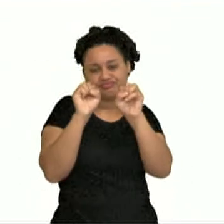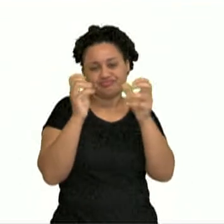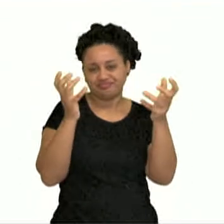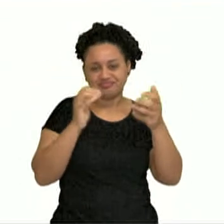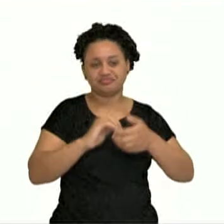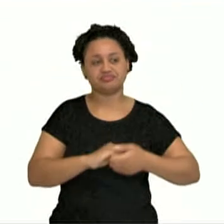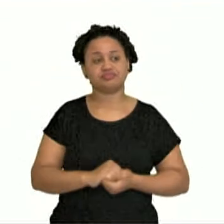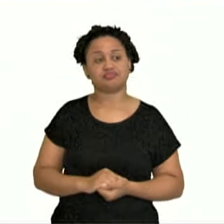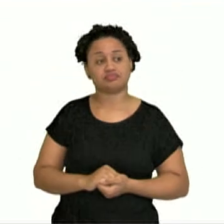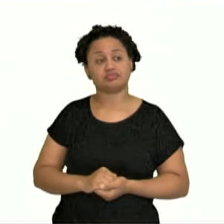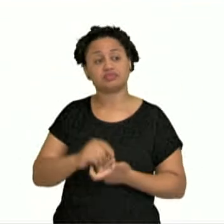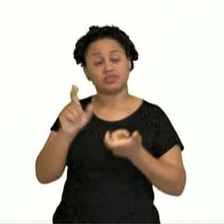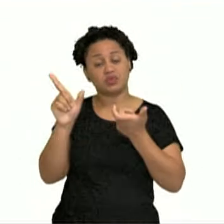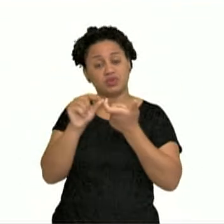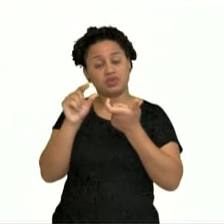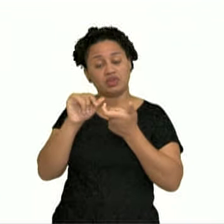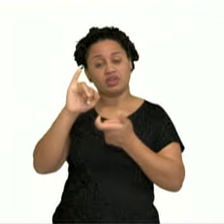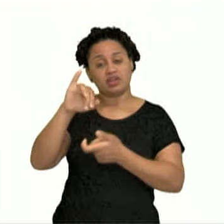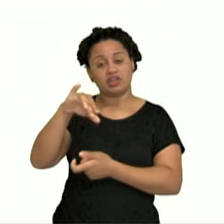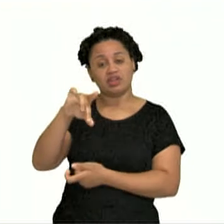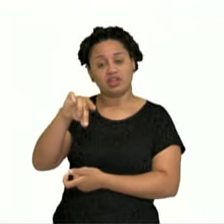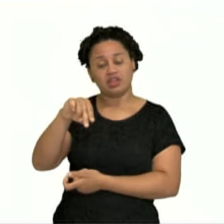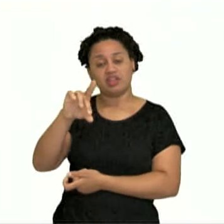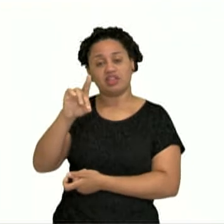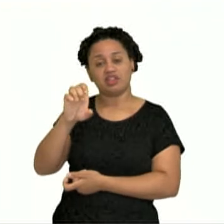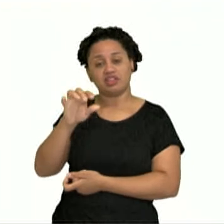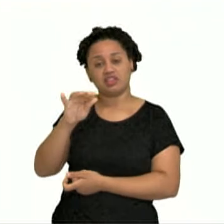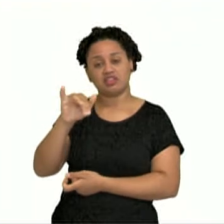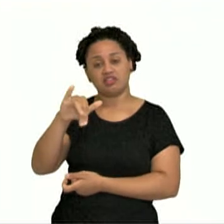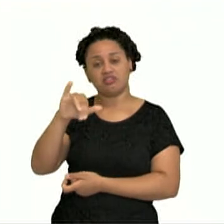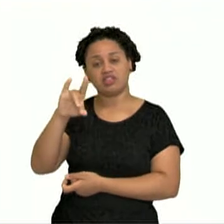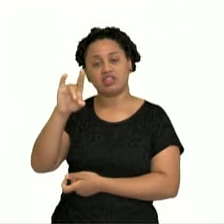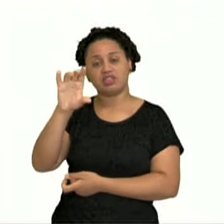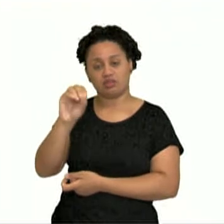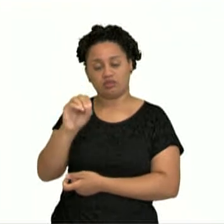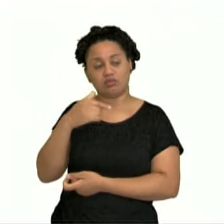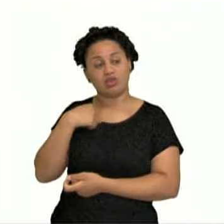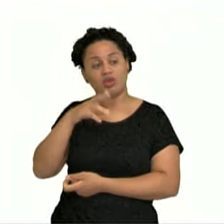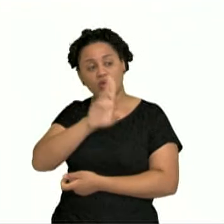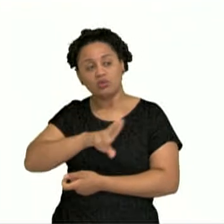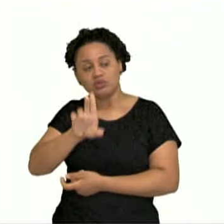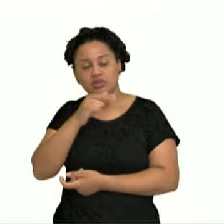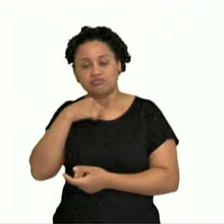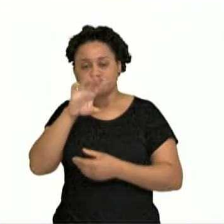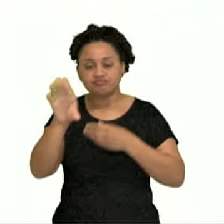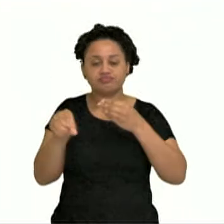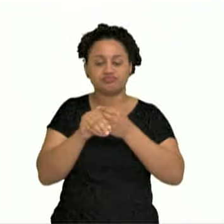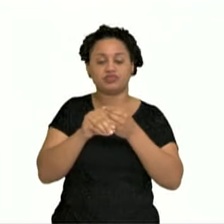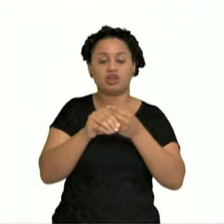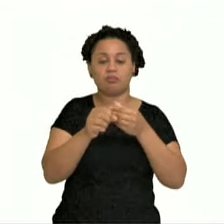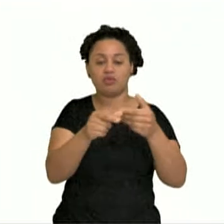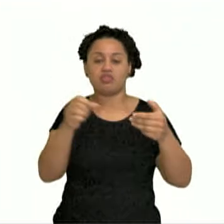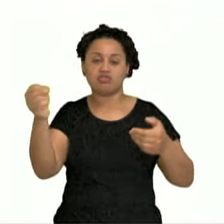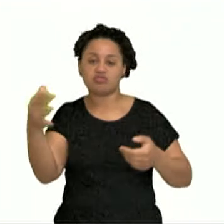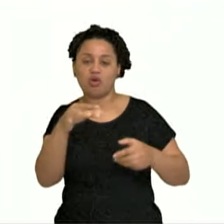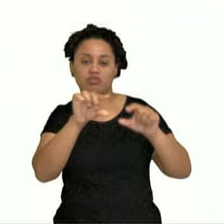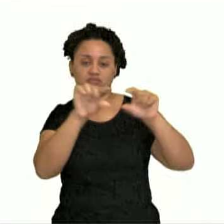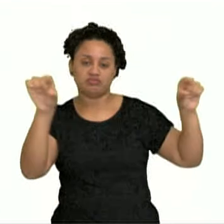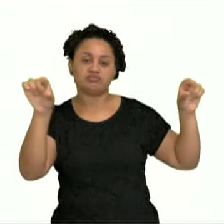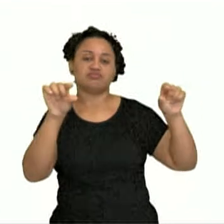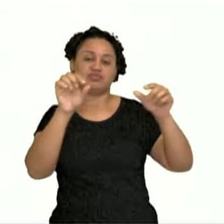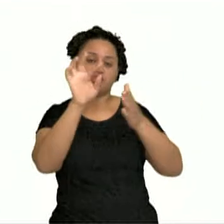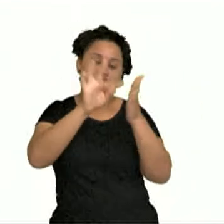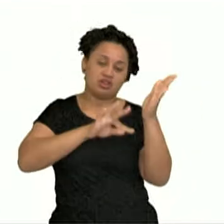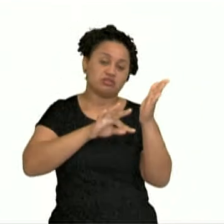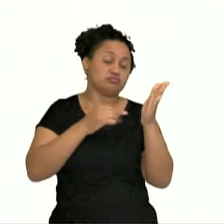artigo indefinido, né? Ou indeterminado masculino. É utilizado para introduzir um elemento novo ao discurso,